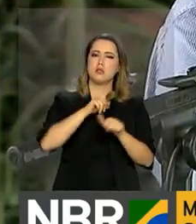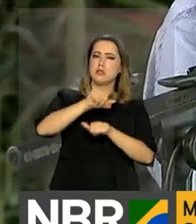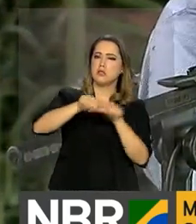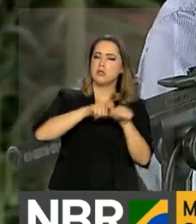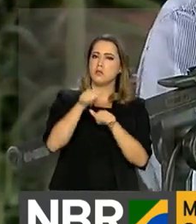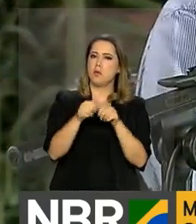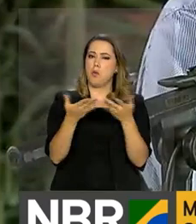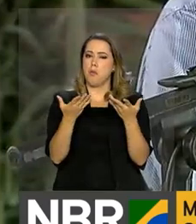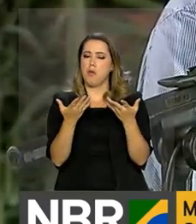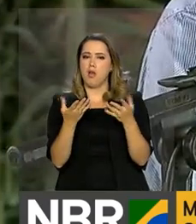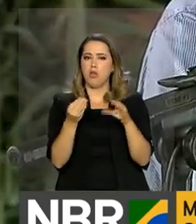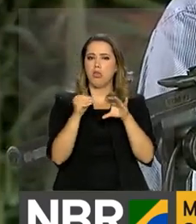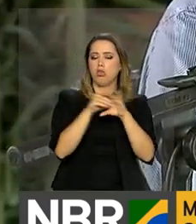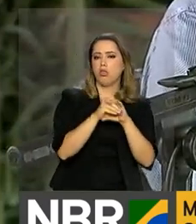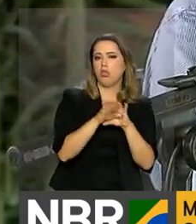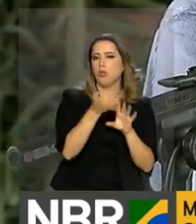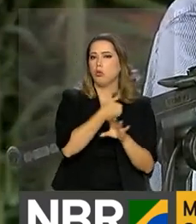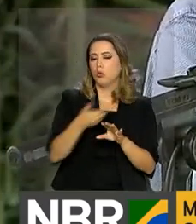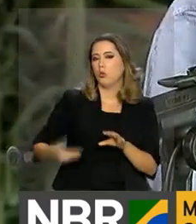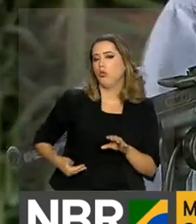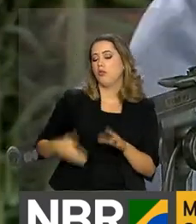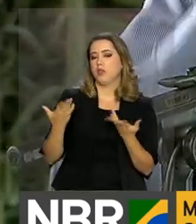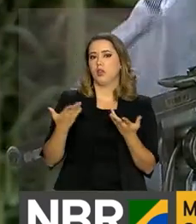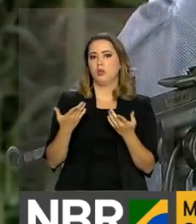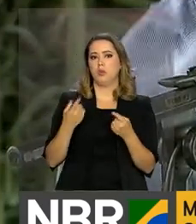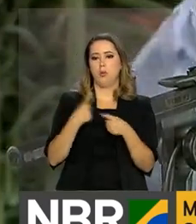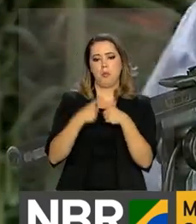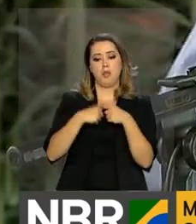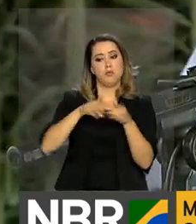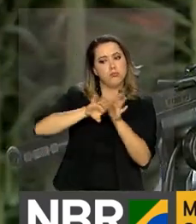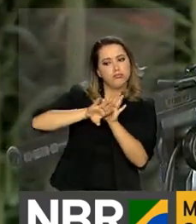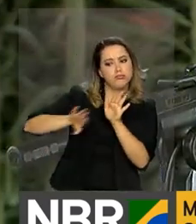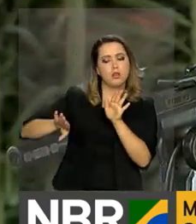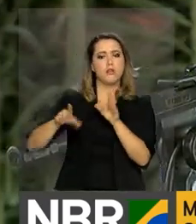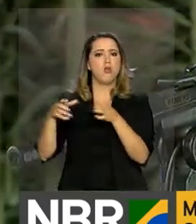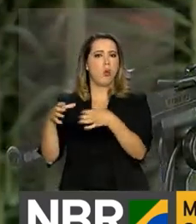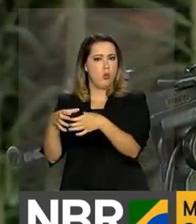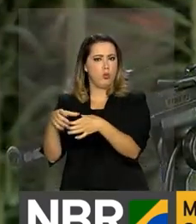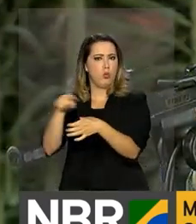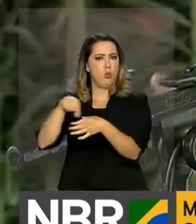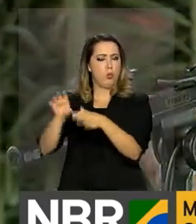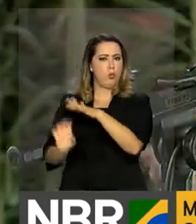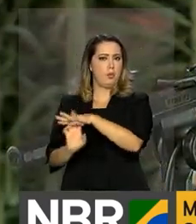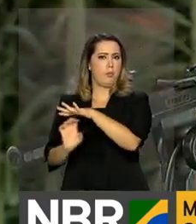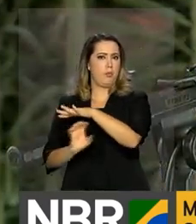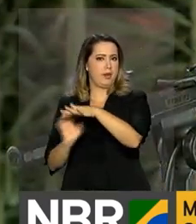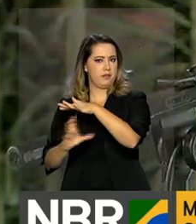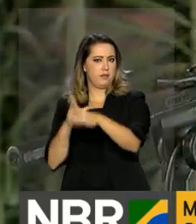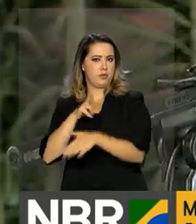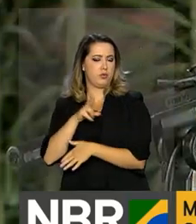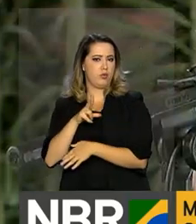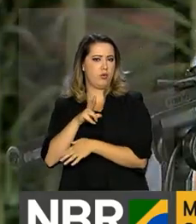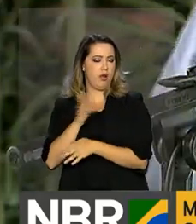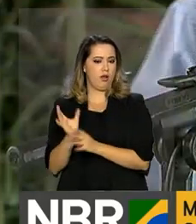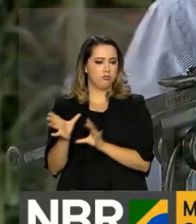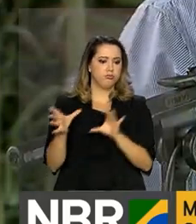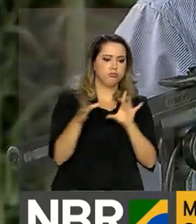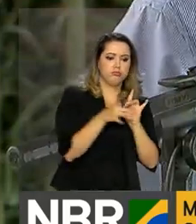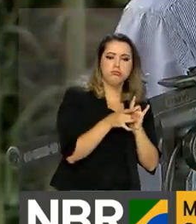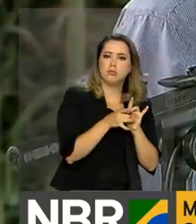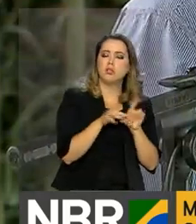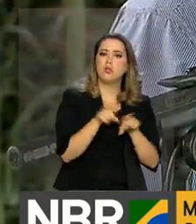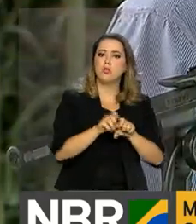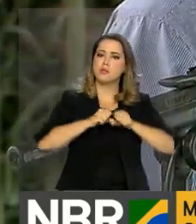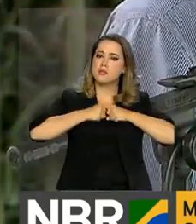pública sem estar na função pública. E o Roberto Klabin, assim como o capuano, né, são pessoas que se dedicam a